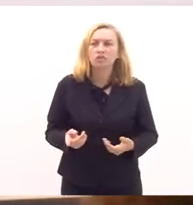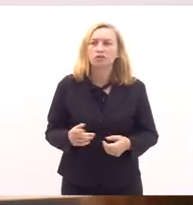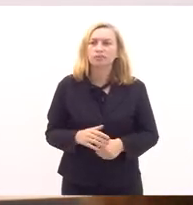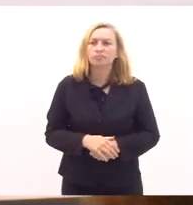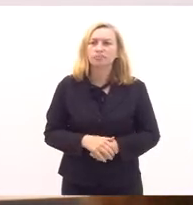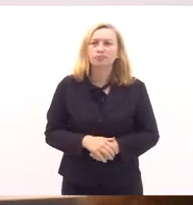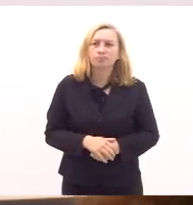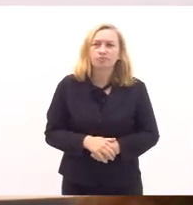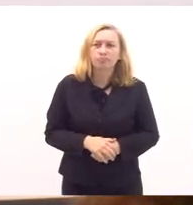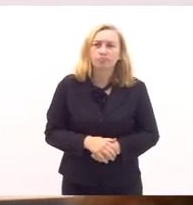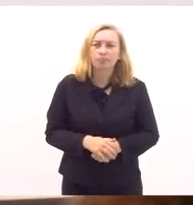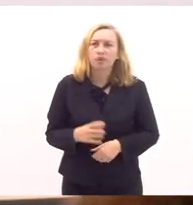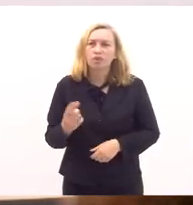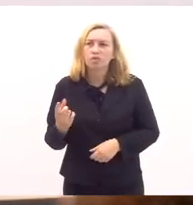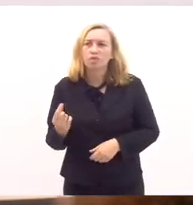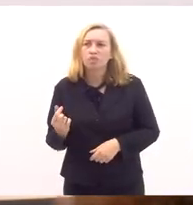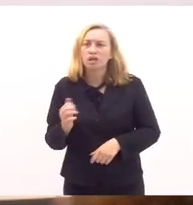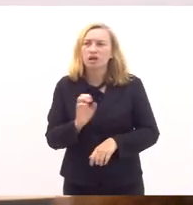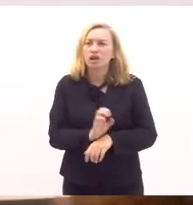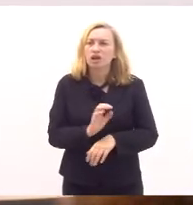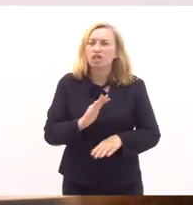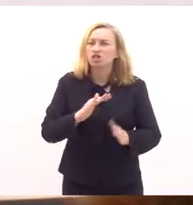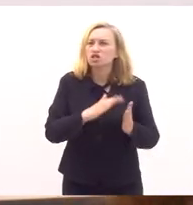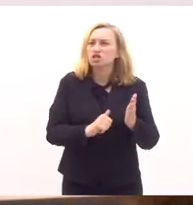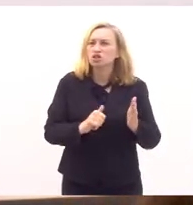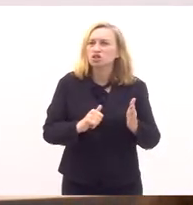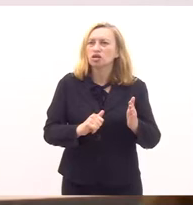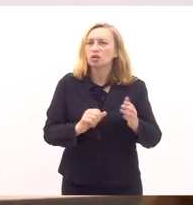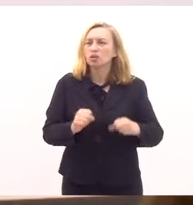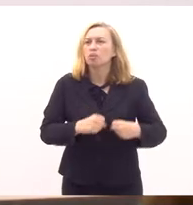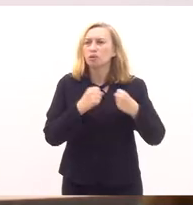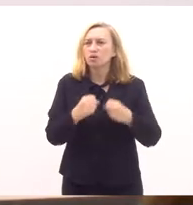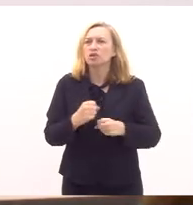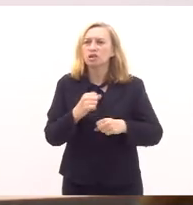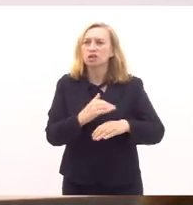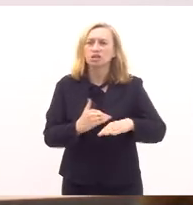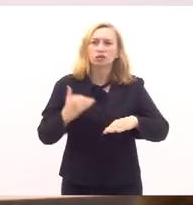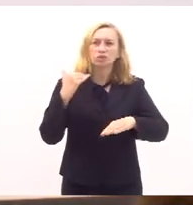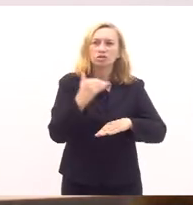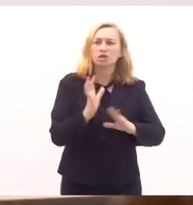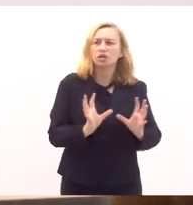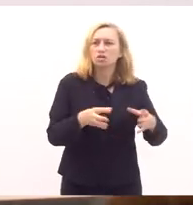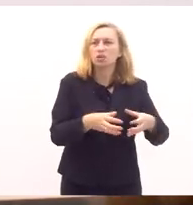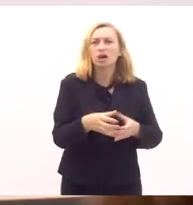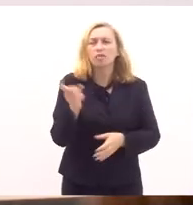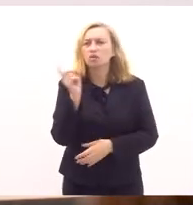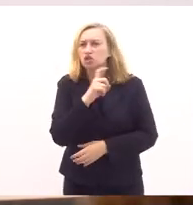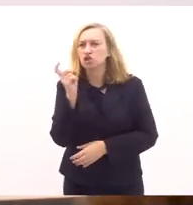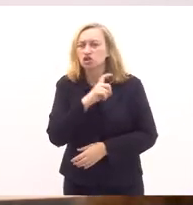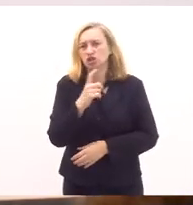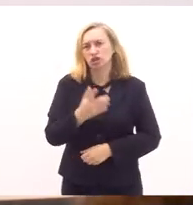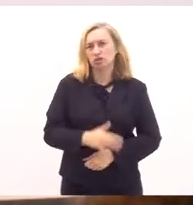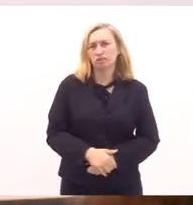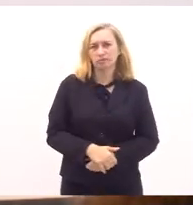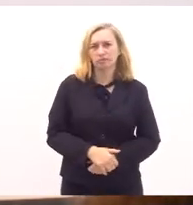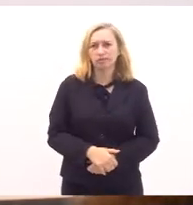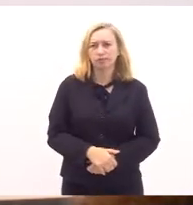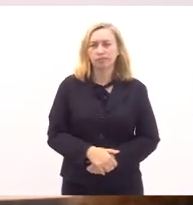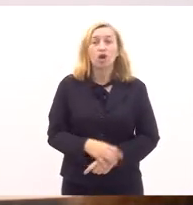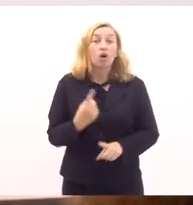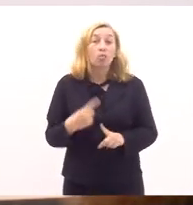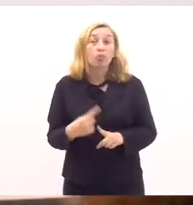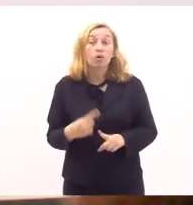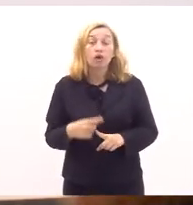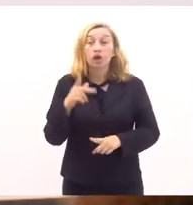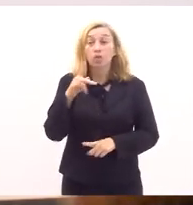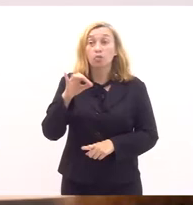delas é que o piso estadual tira o poder, a soberania das negociações coletivas. É mentira isso, gente. Porque o